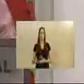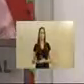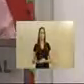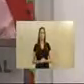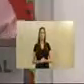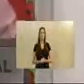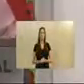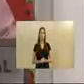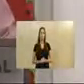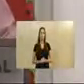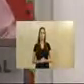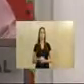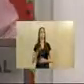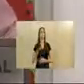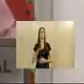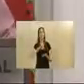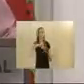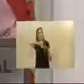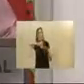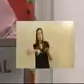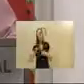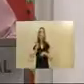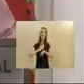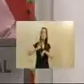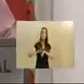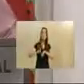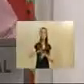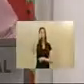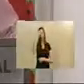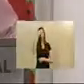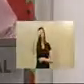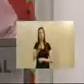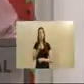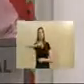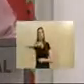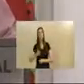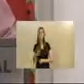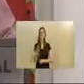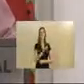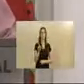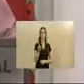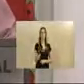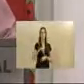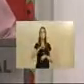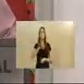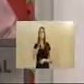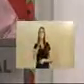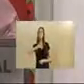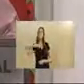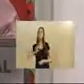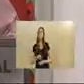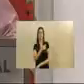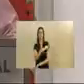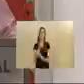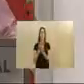com centenas de cursos quase mil professores e mais de 15 mil alunos